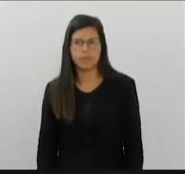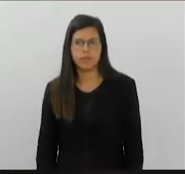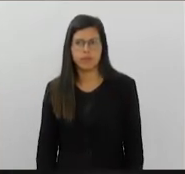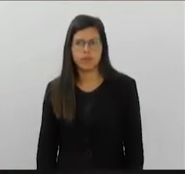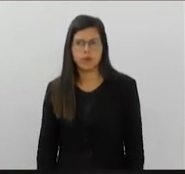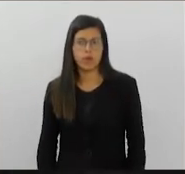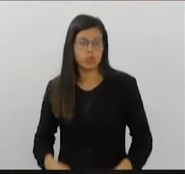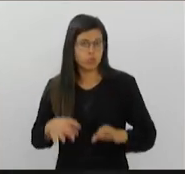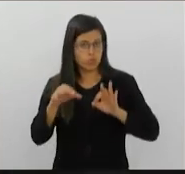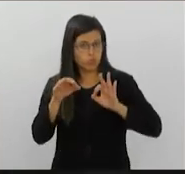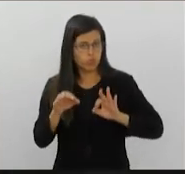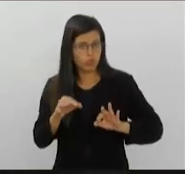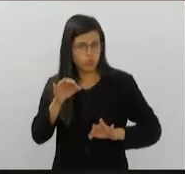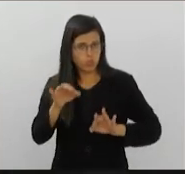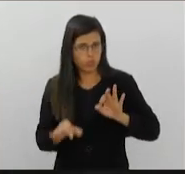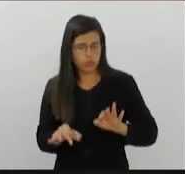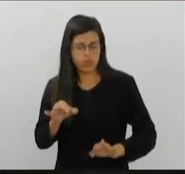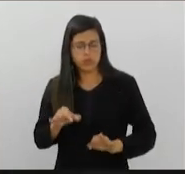justa, porque